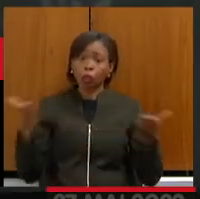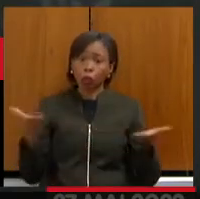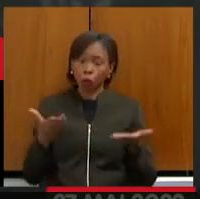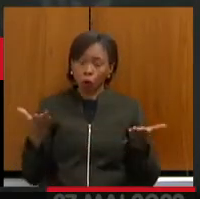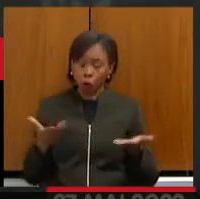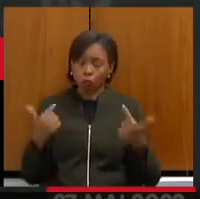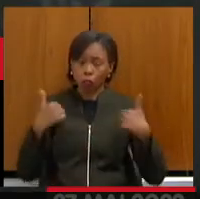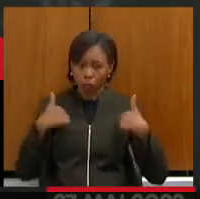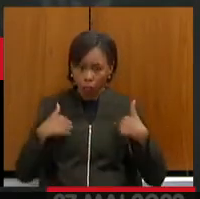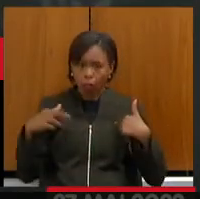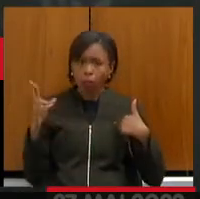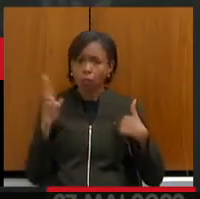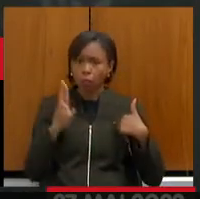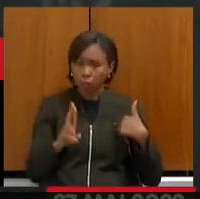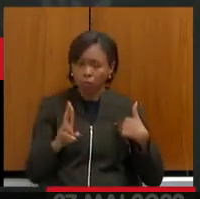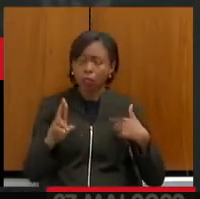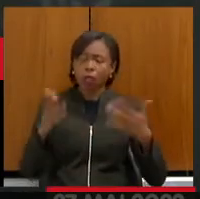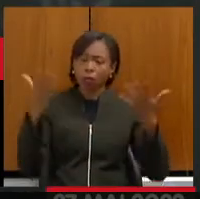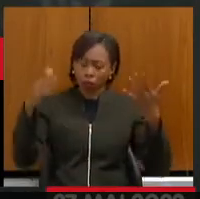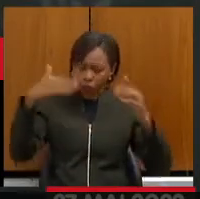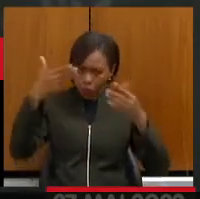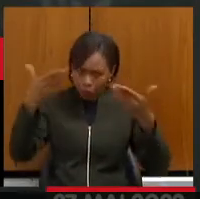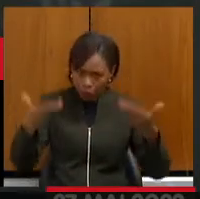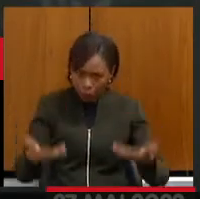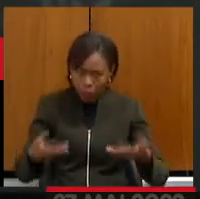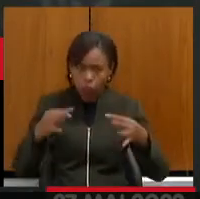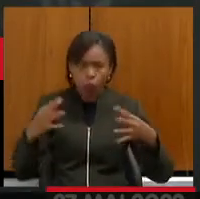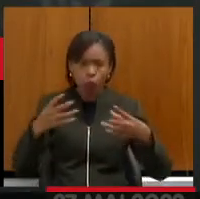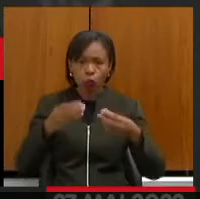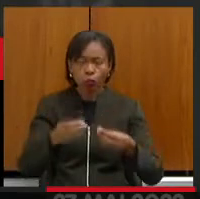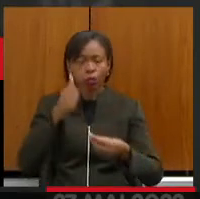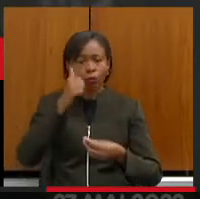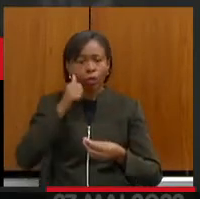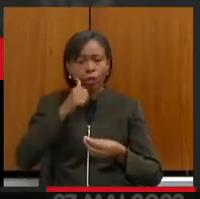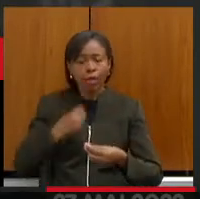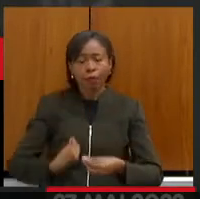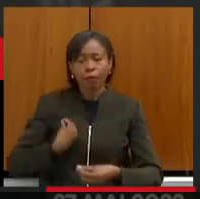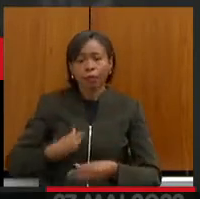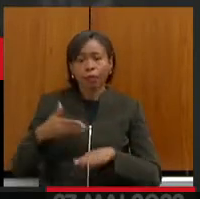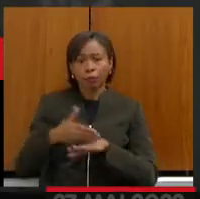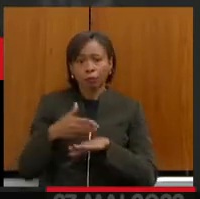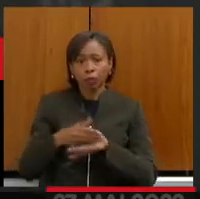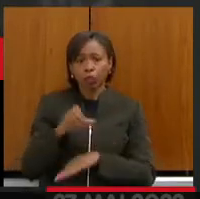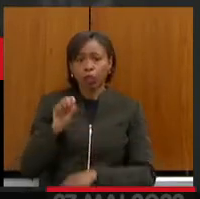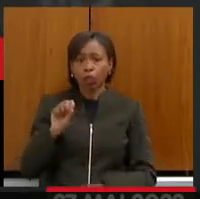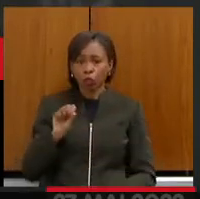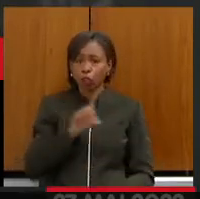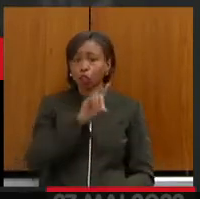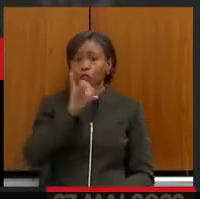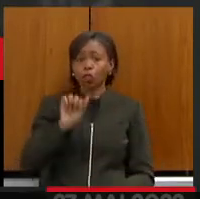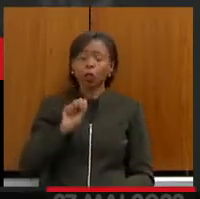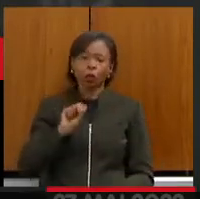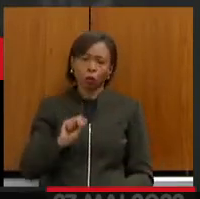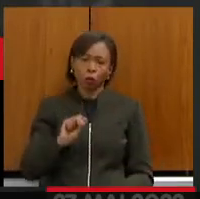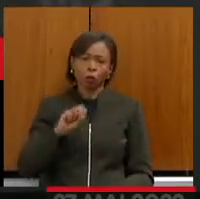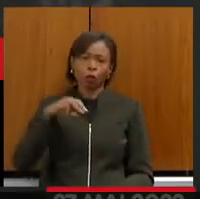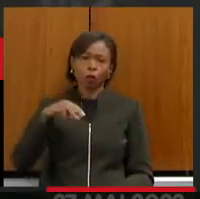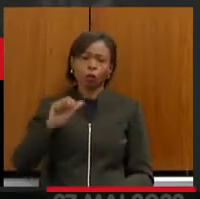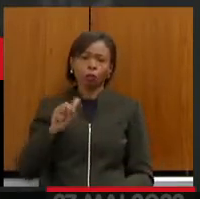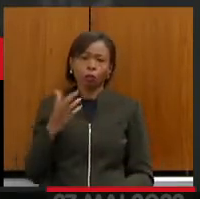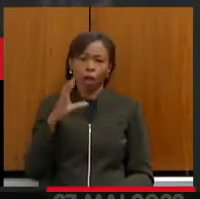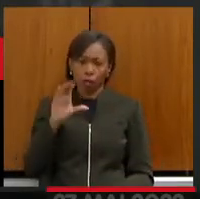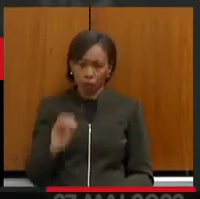uma homenagem para todas as mulheres que participam do 8 de Março Unificado e em todos os espaços